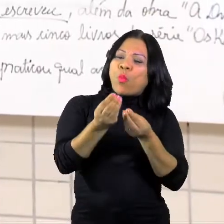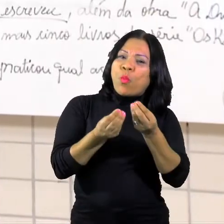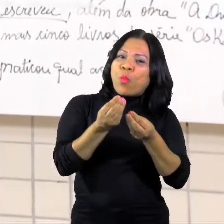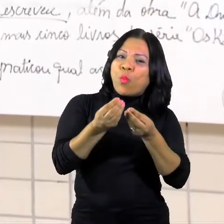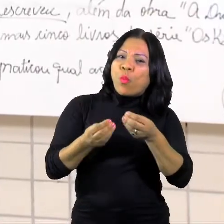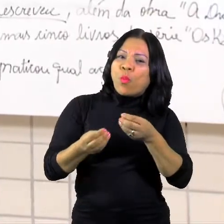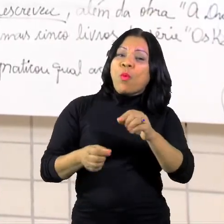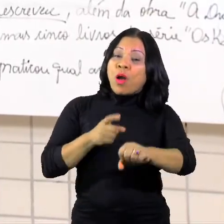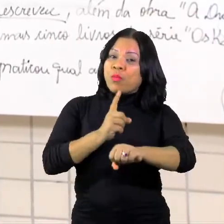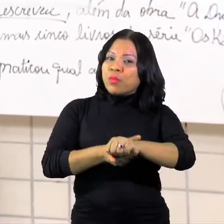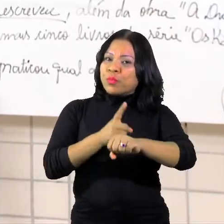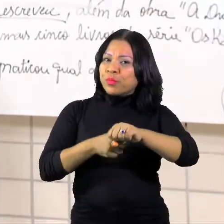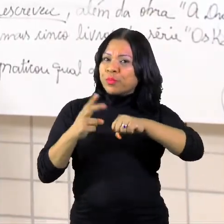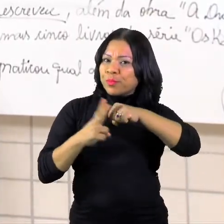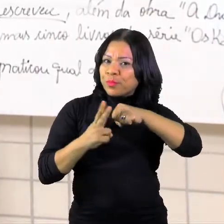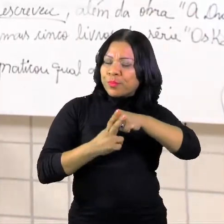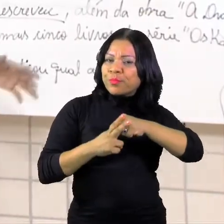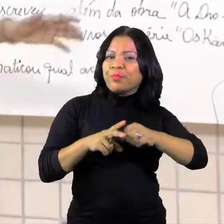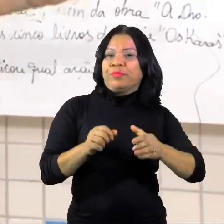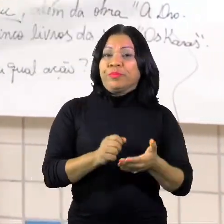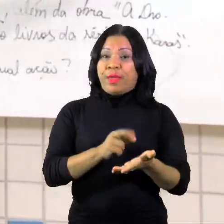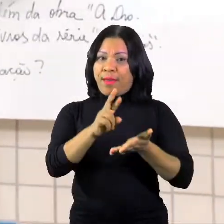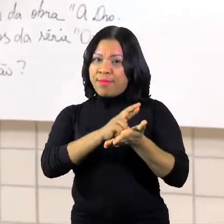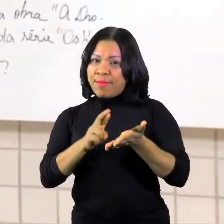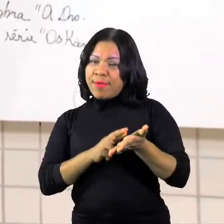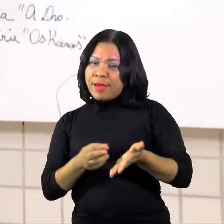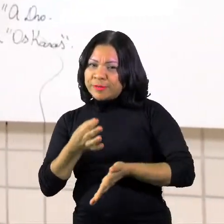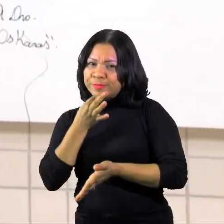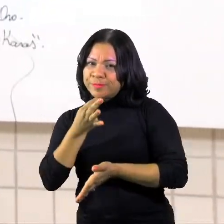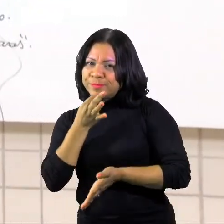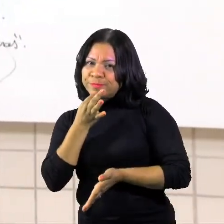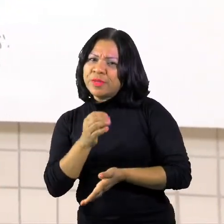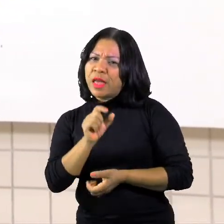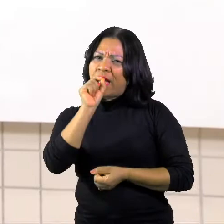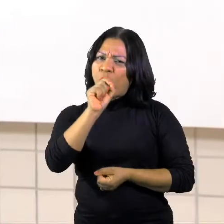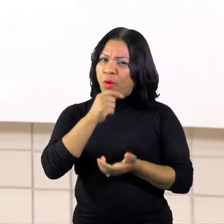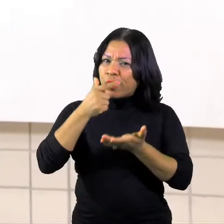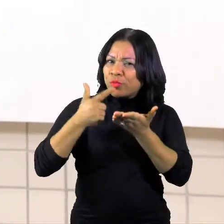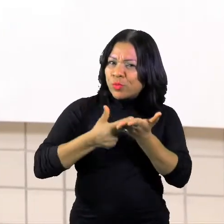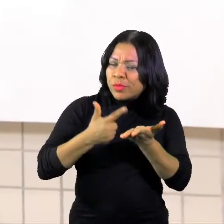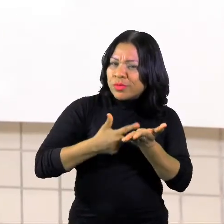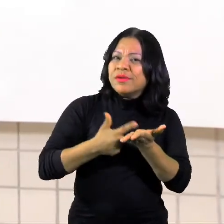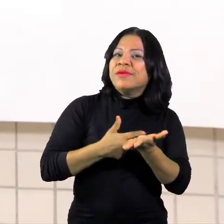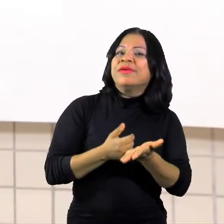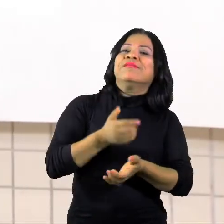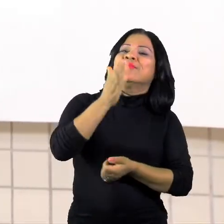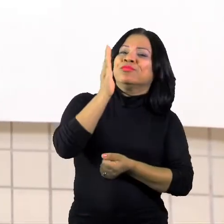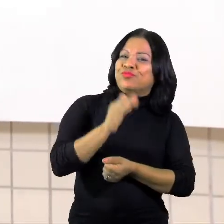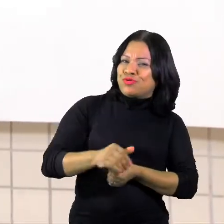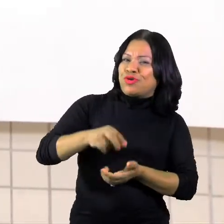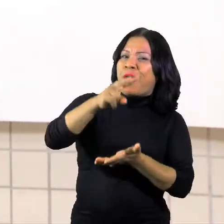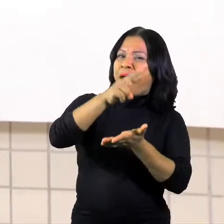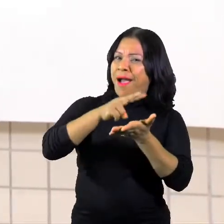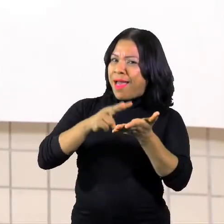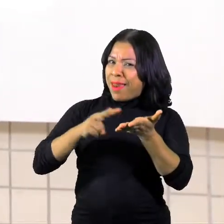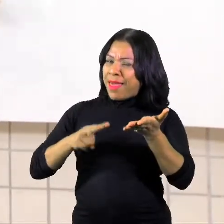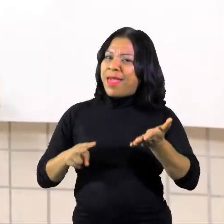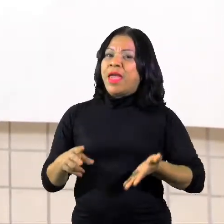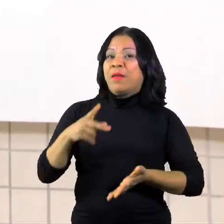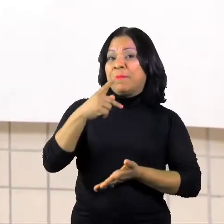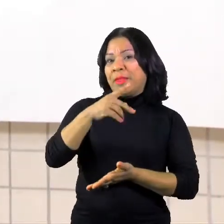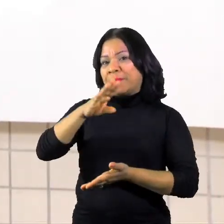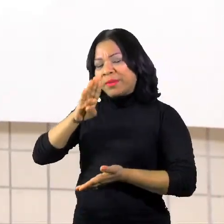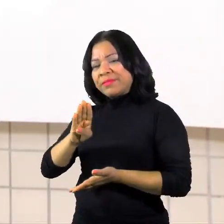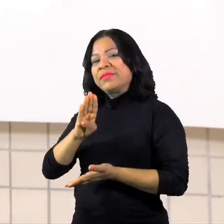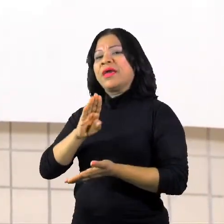a resenha crítica vai ser em cima do quê? Do livro que vocês já leram de Pedro Bandeira, da série Os Caras, a